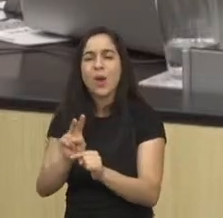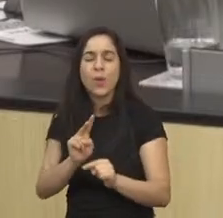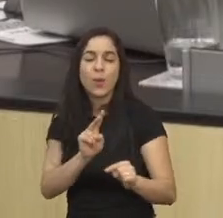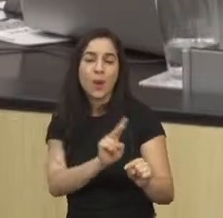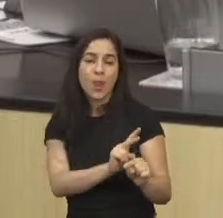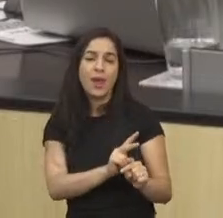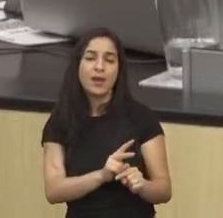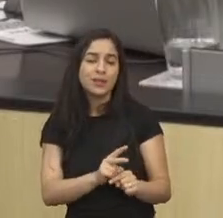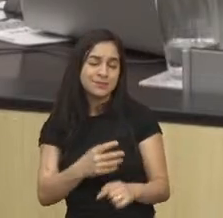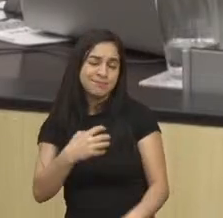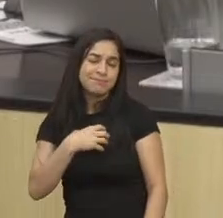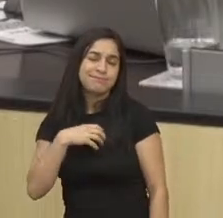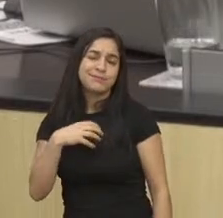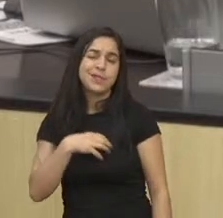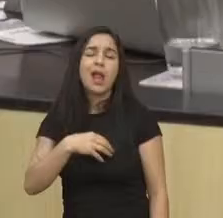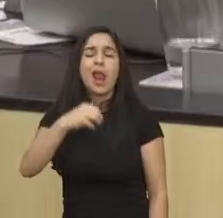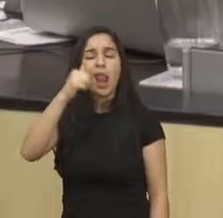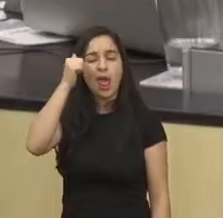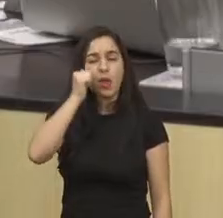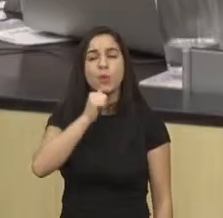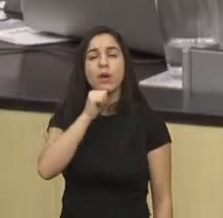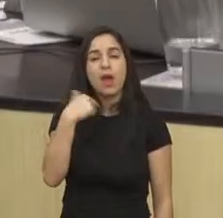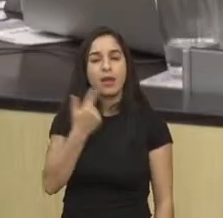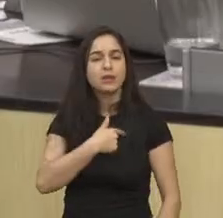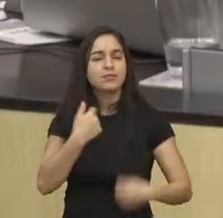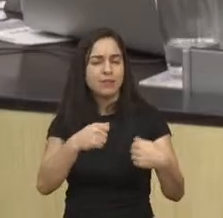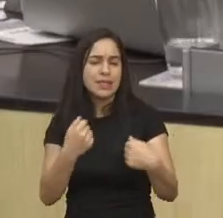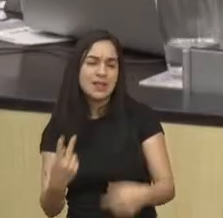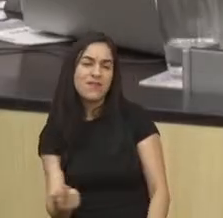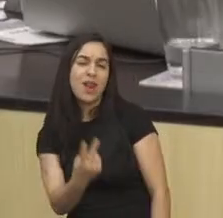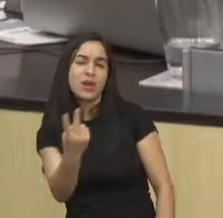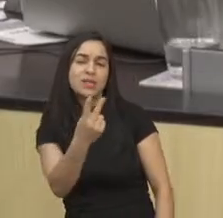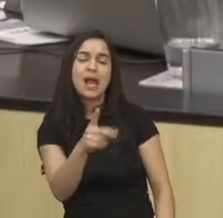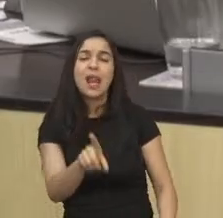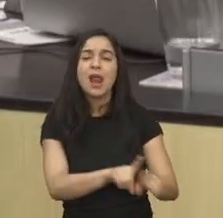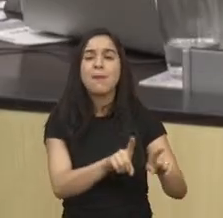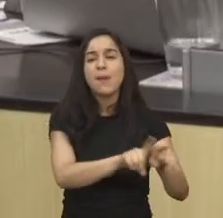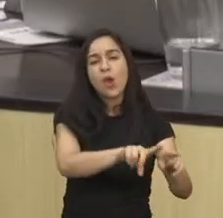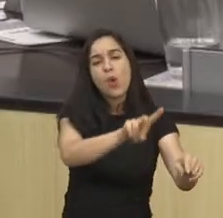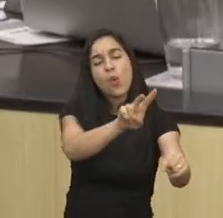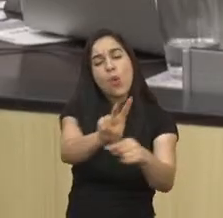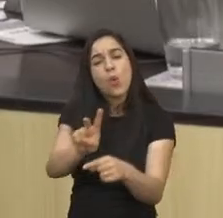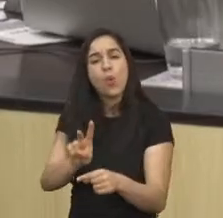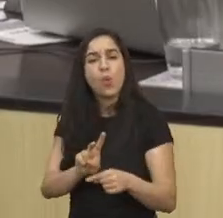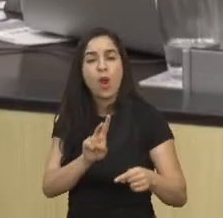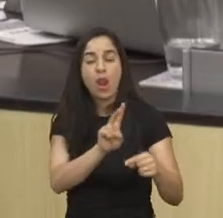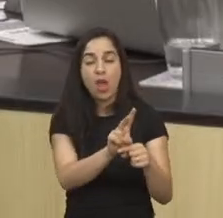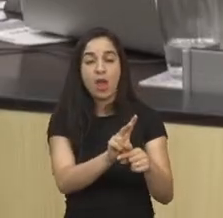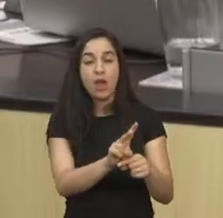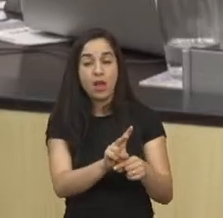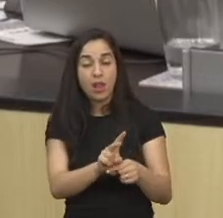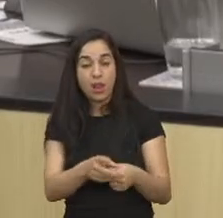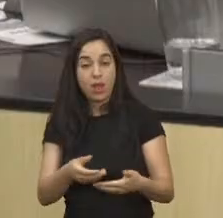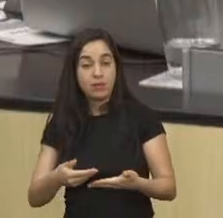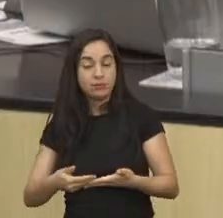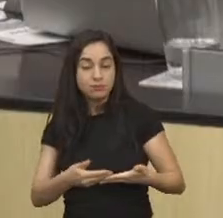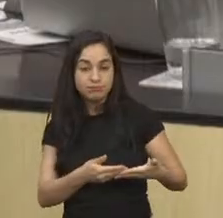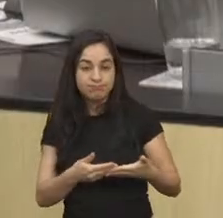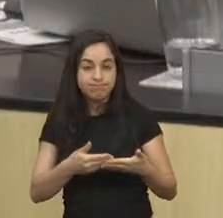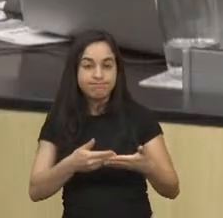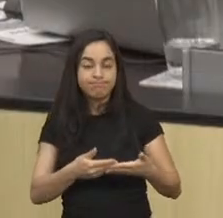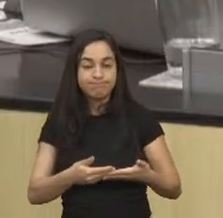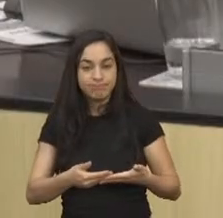das mulheres, a gente precisa valorizar e também cuidar desse ser que foi gerado e que, de